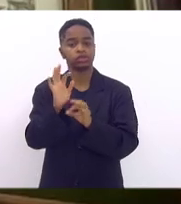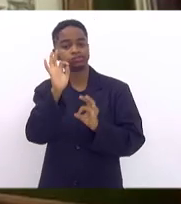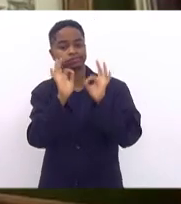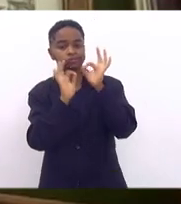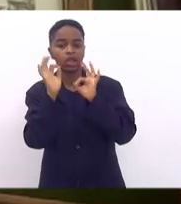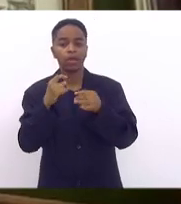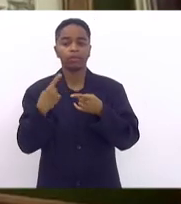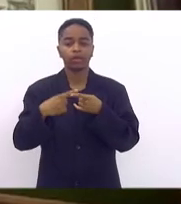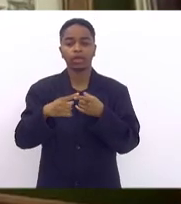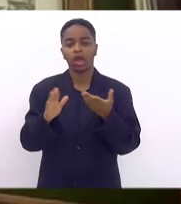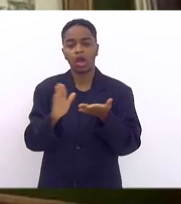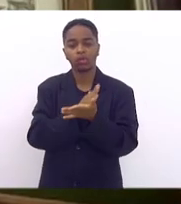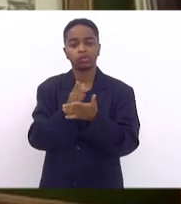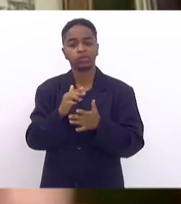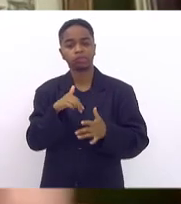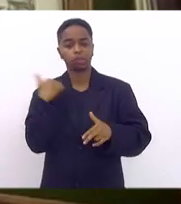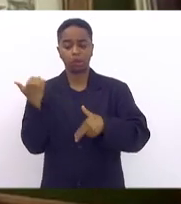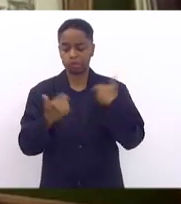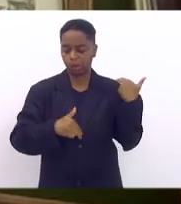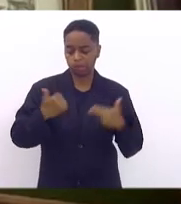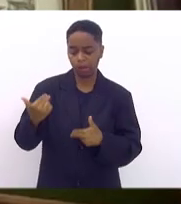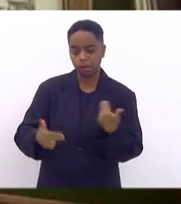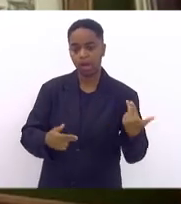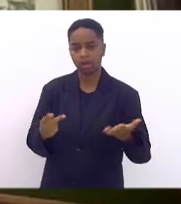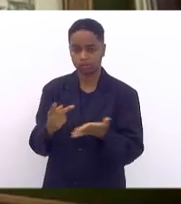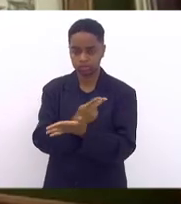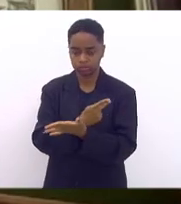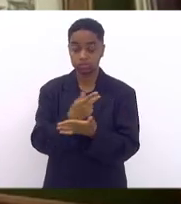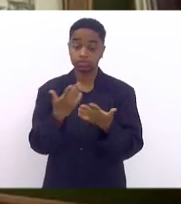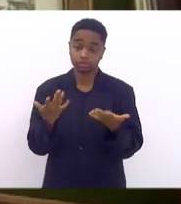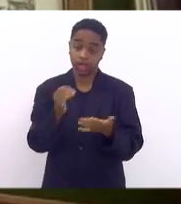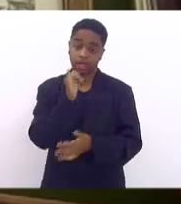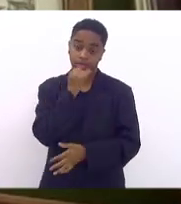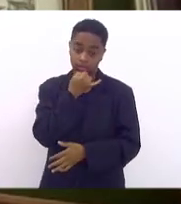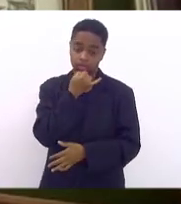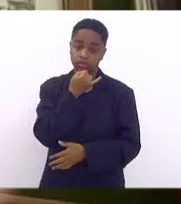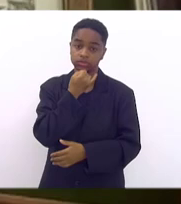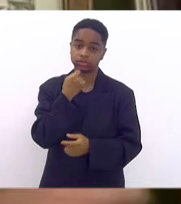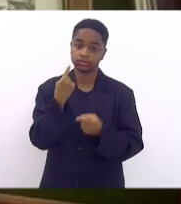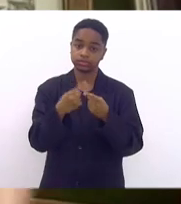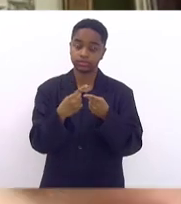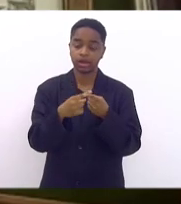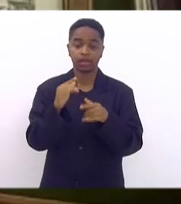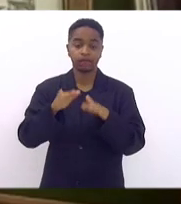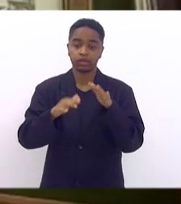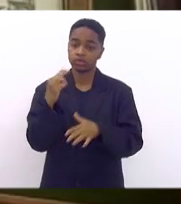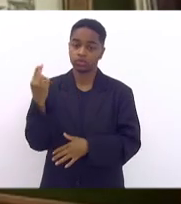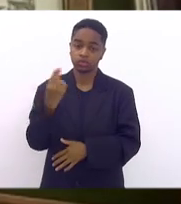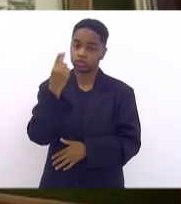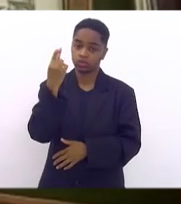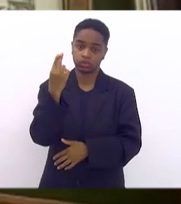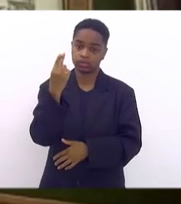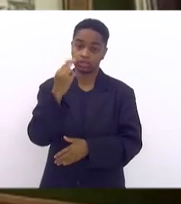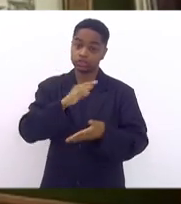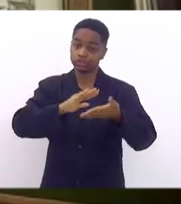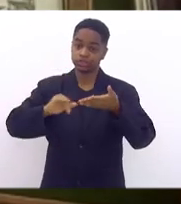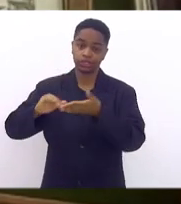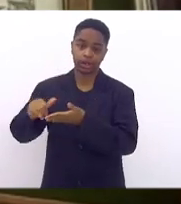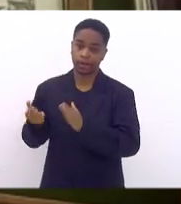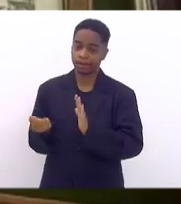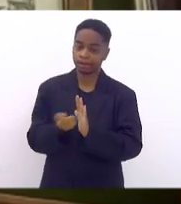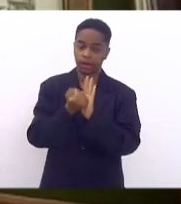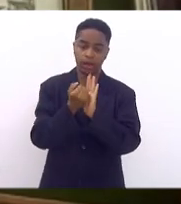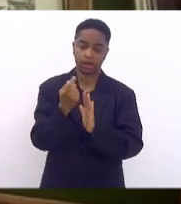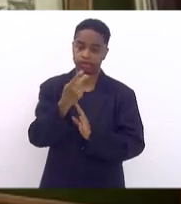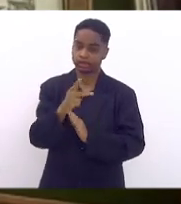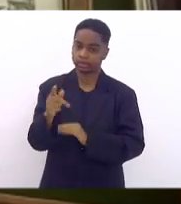todos retalhados, né? Então, assim, é muito triste, porque nem sempre é possível retirar essas marcas que essas meninas